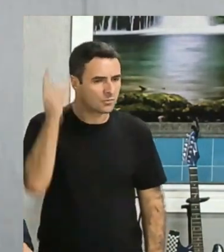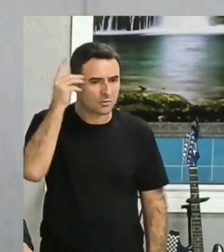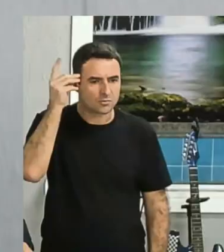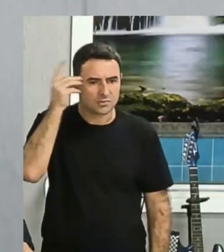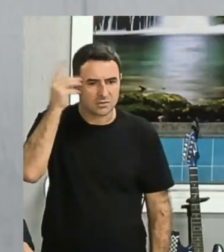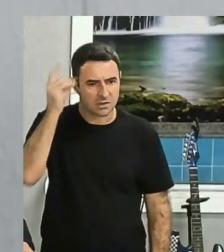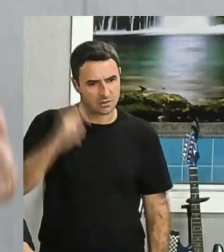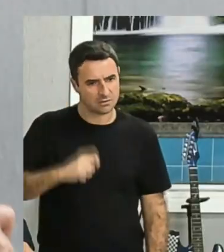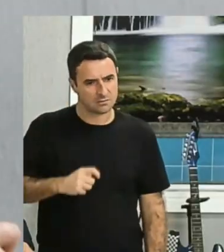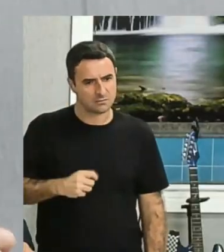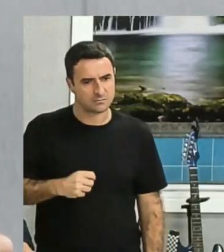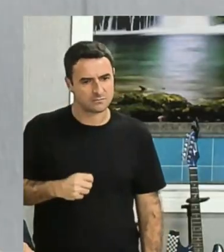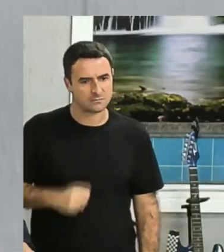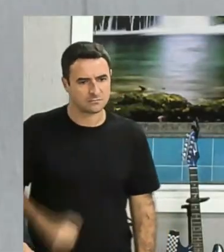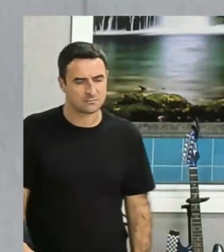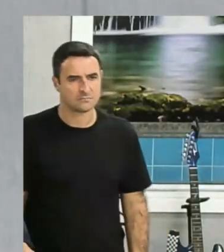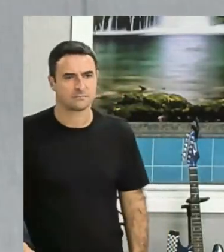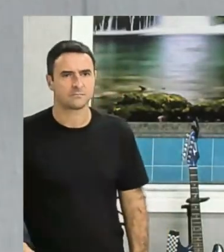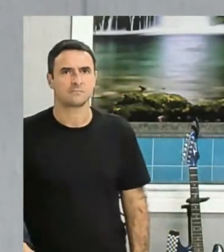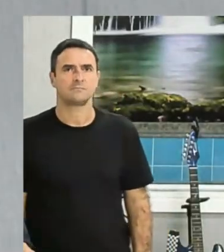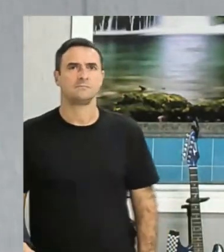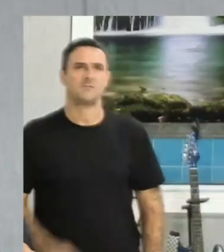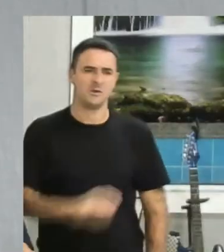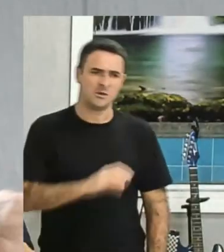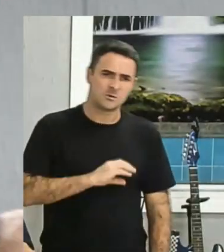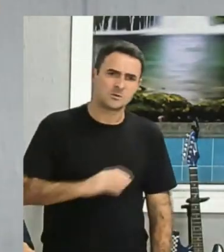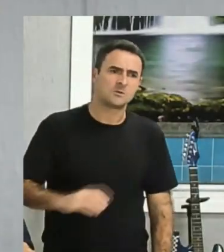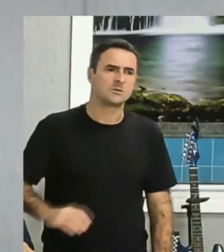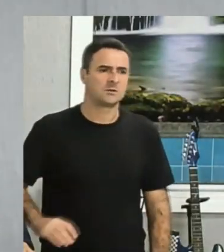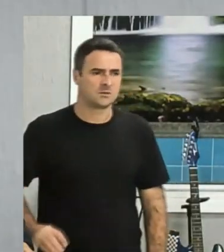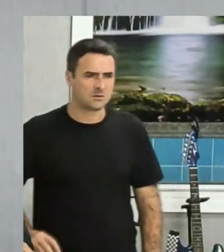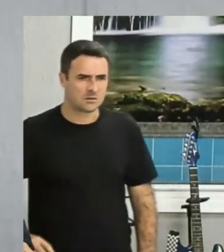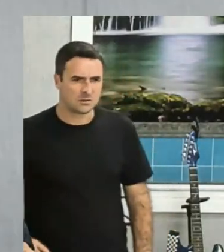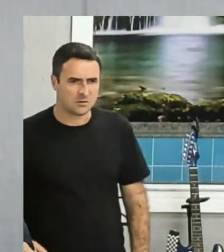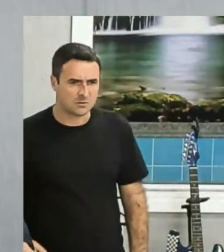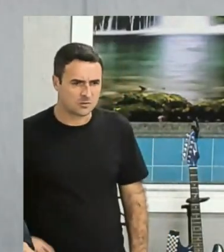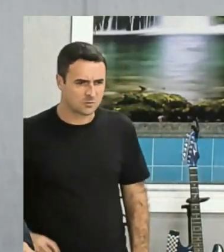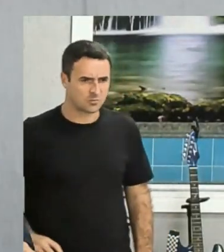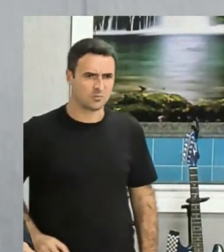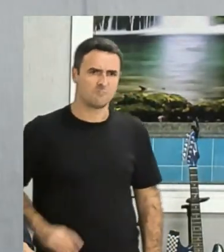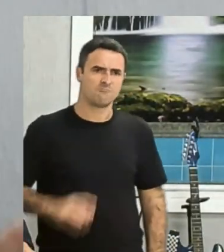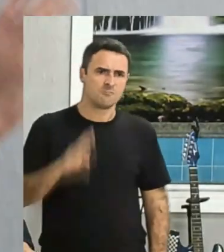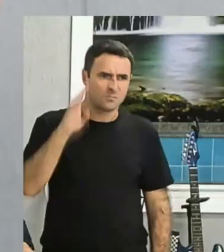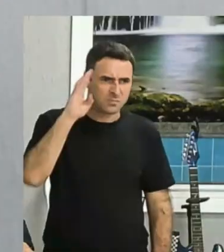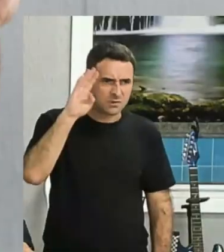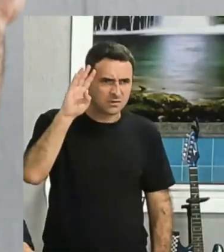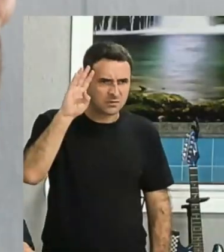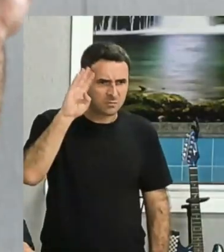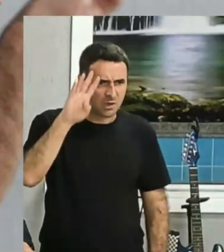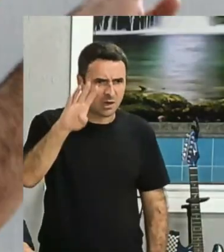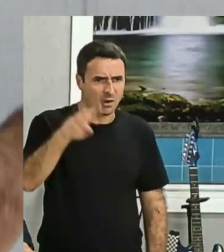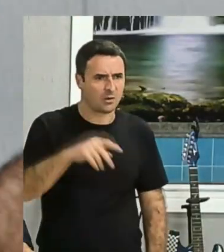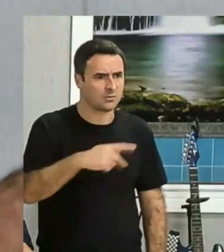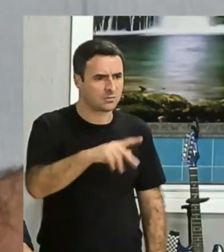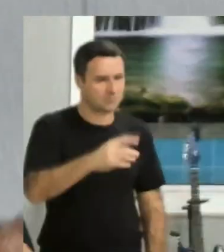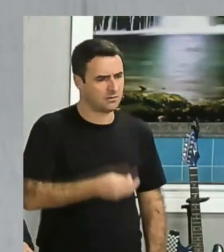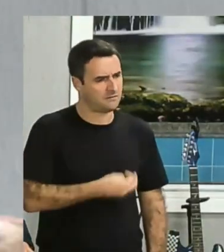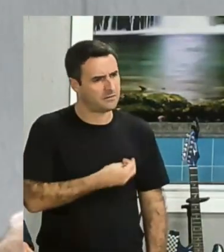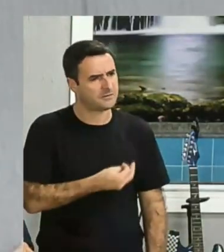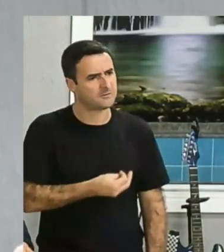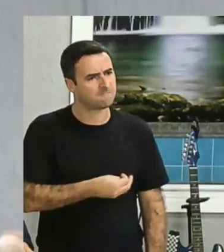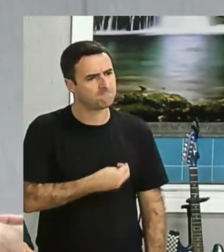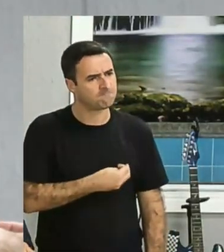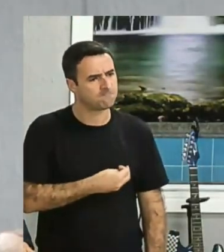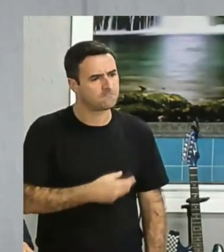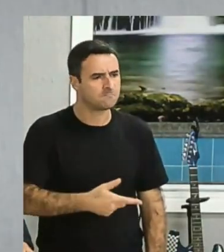essa presença? Cristo tem esse lugar na sua vida?